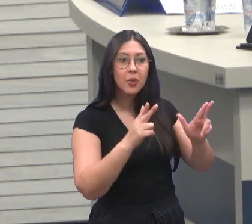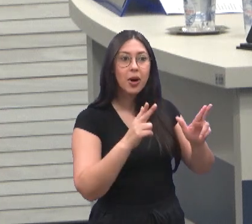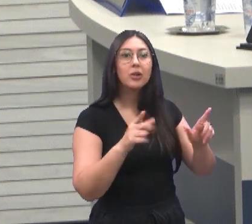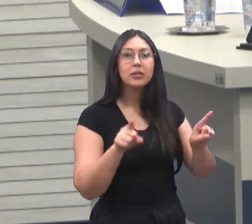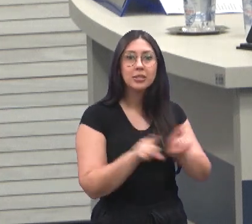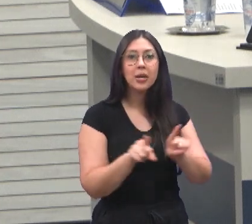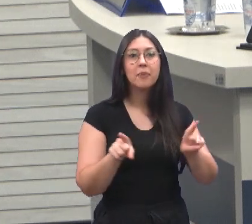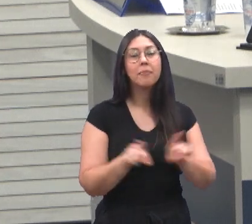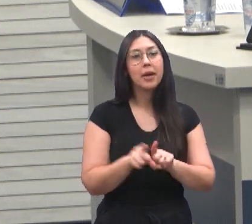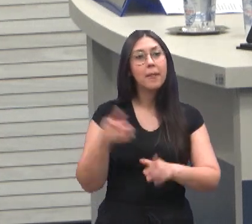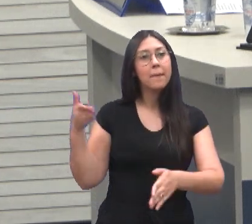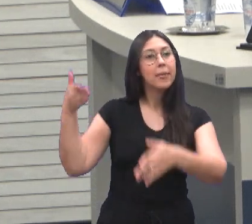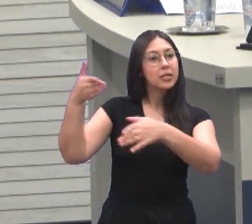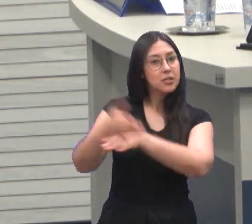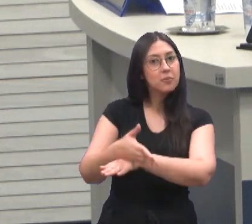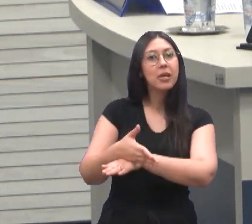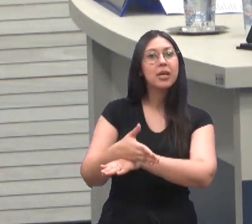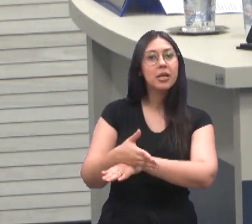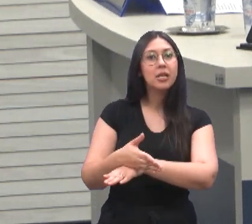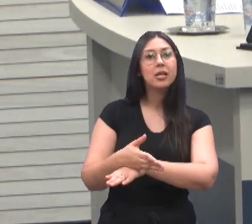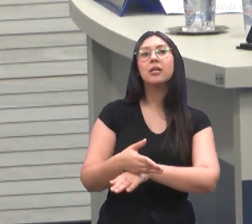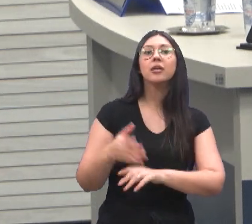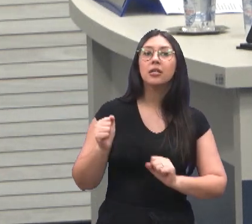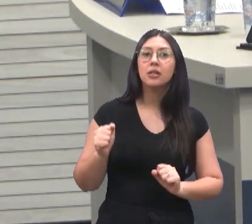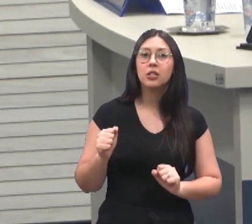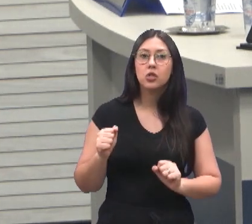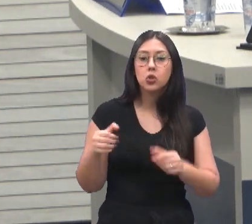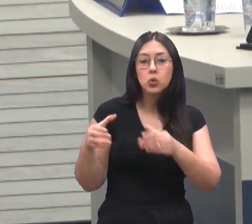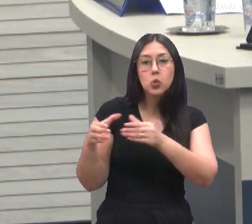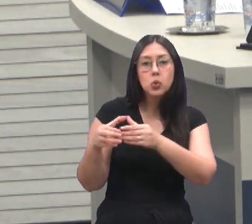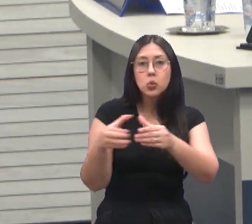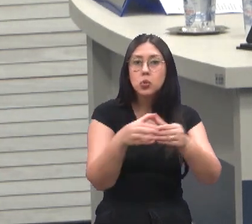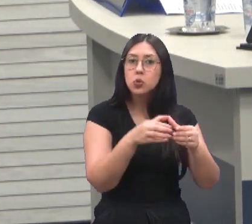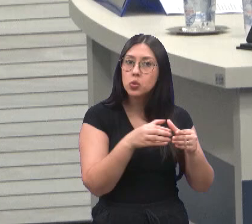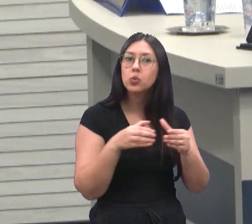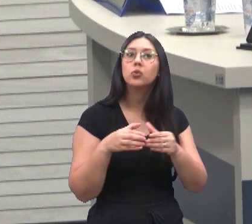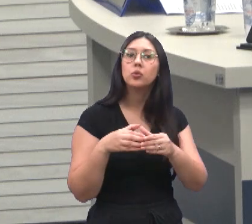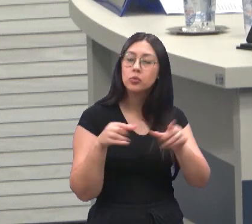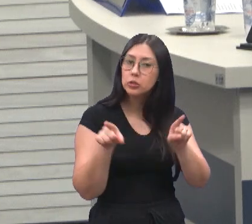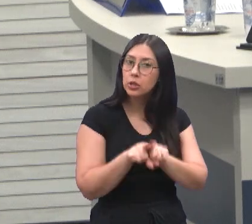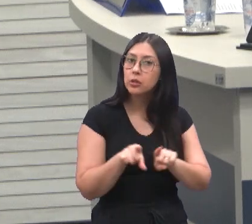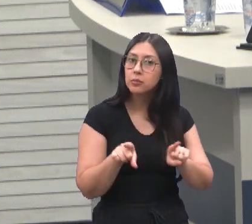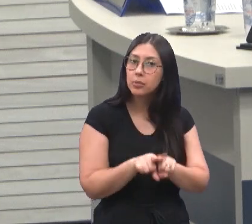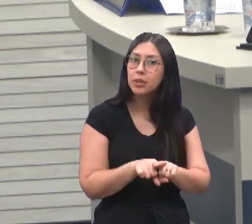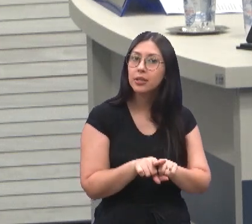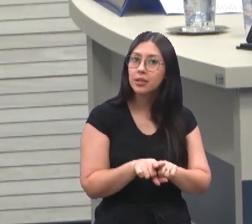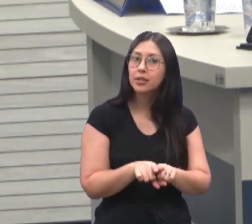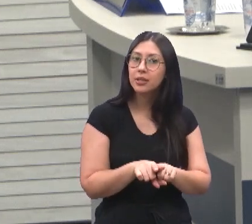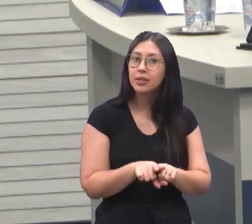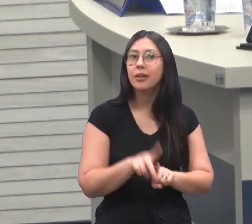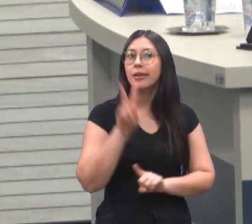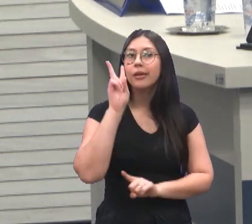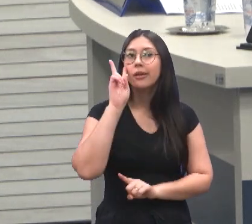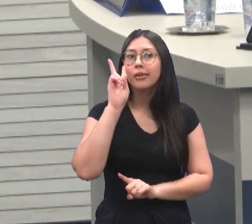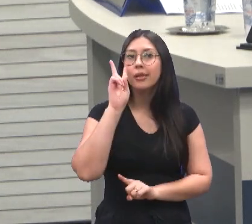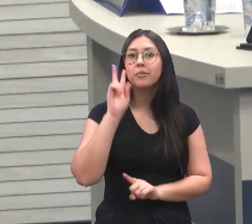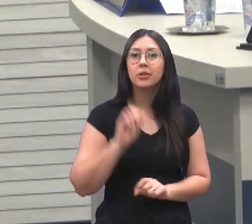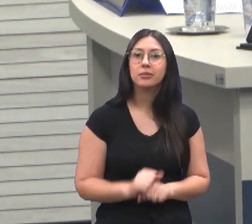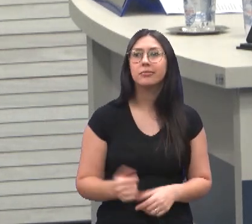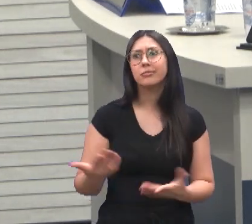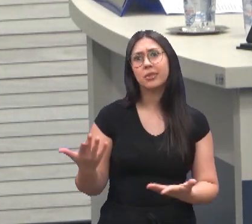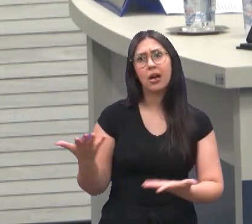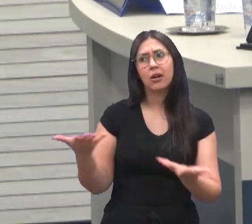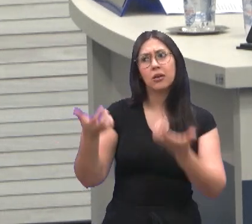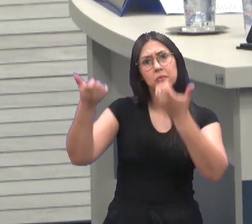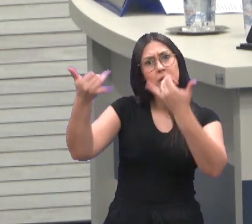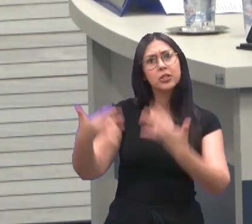renovação carismática católica, da rede de células, né? PASCOM, né? E o senhor lembra bem disso? Vereador, então... nós estamos na justificativa